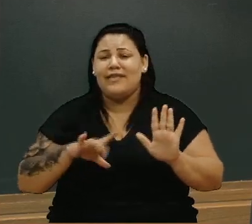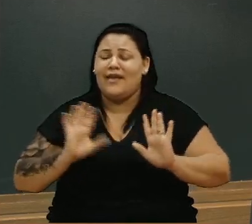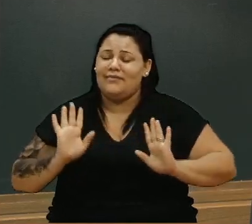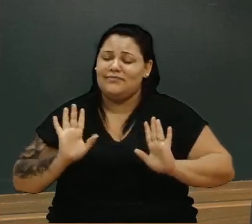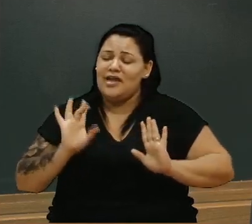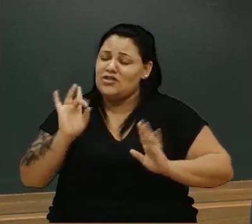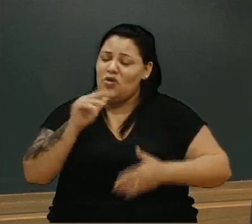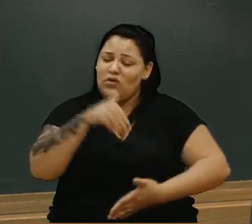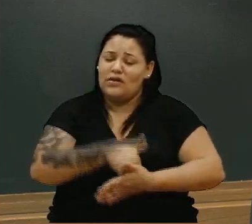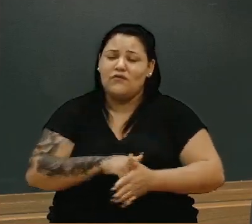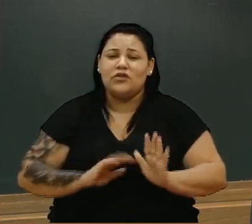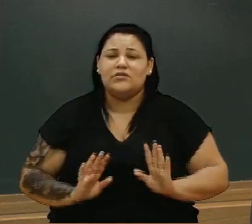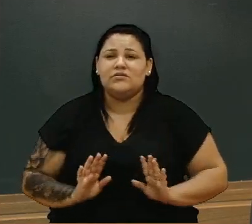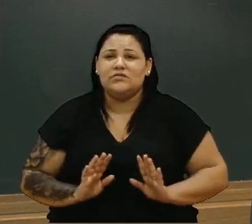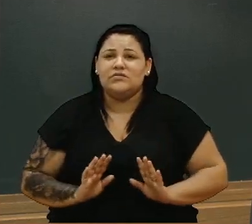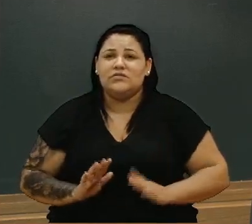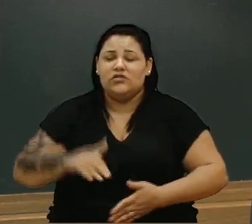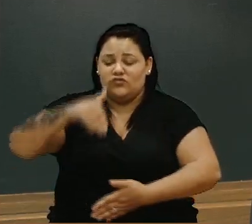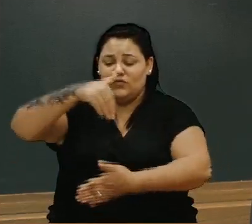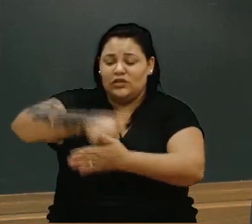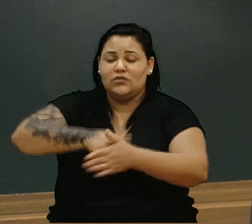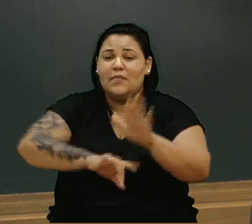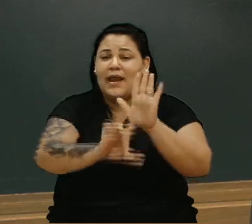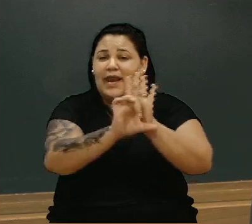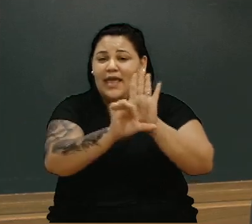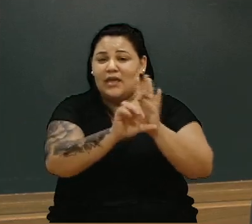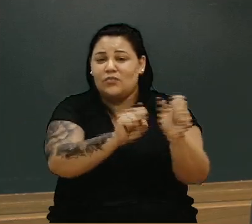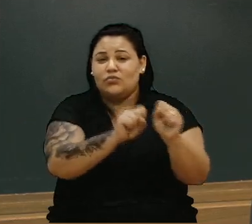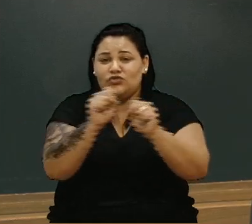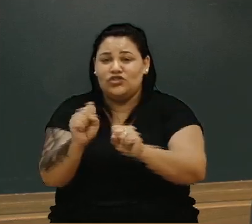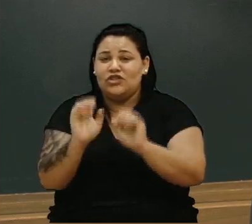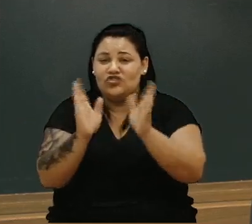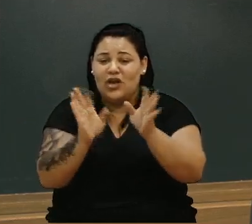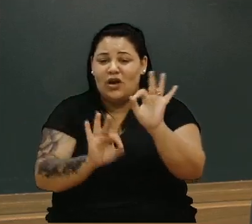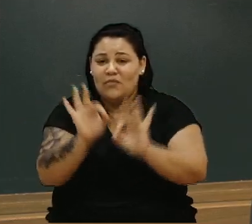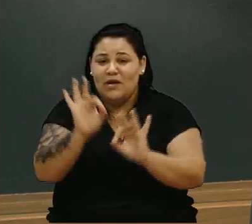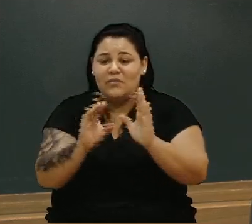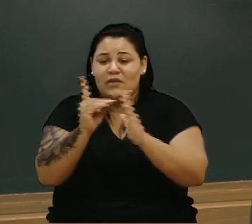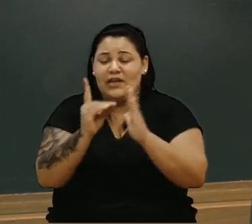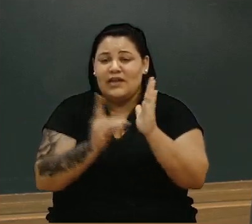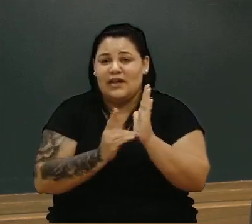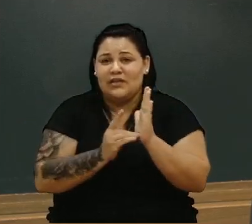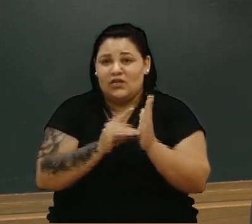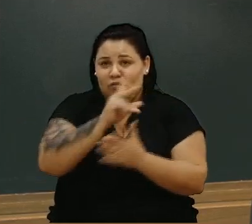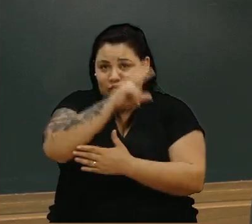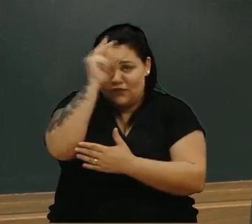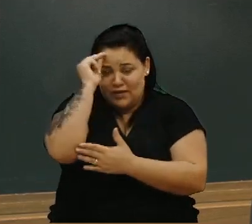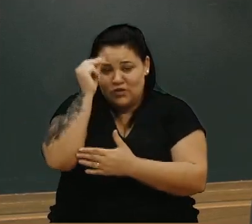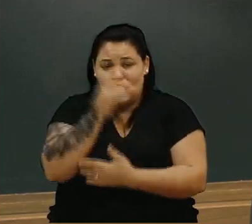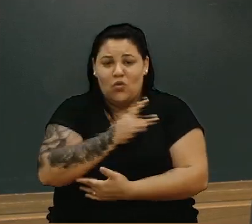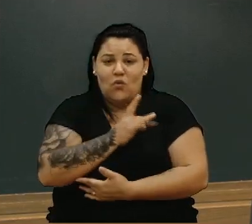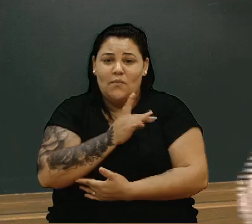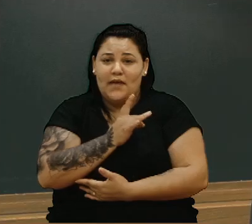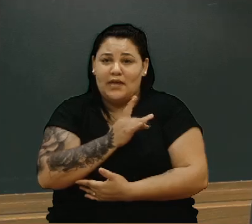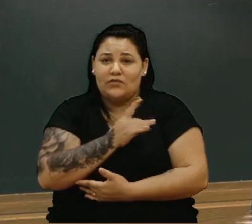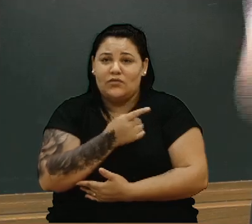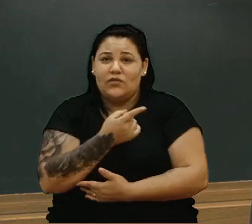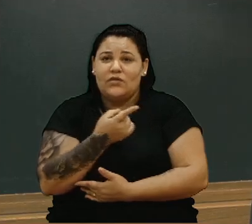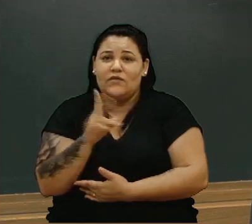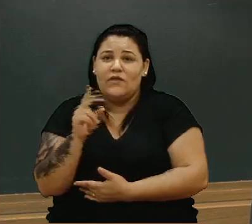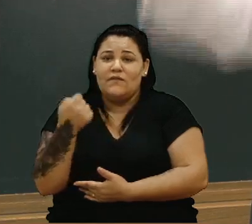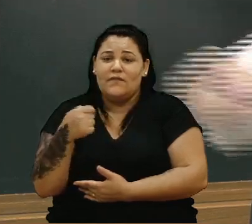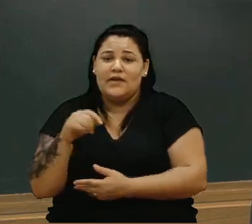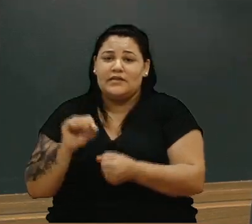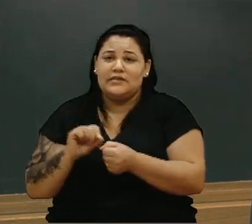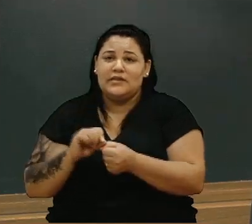estamos votando. Nós estamos votando uma legislação que podia ter sido regulamentada por decreto e o prefeito, com medo do Tribunal de Contas, ao invés de fazer uma consulta,